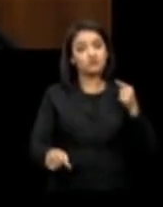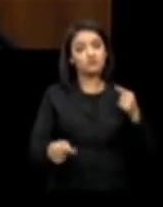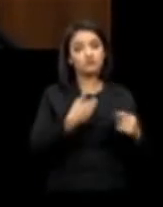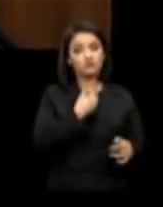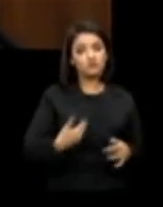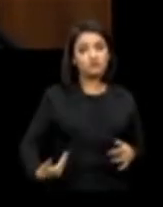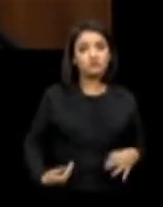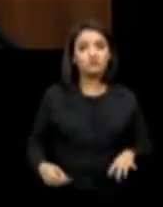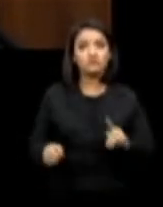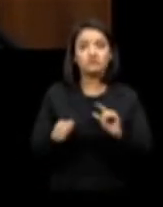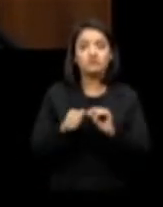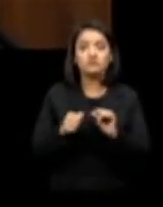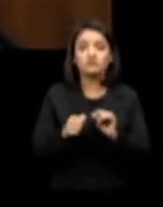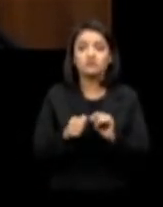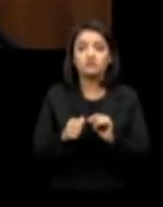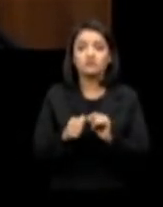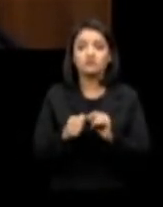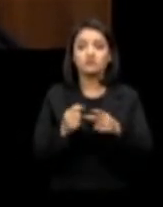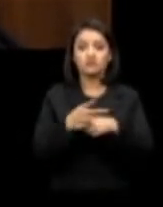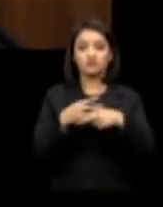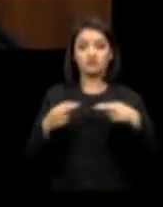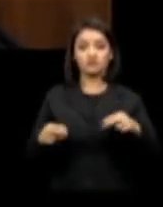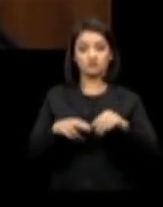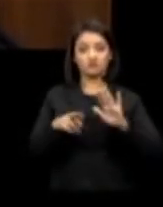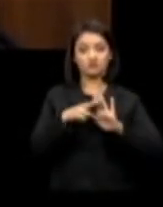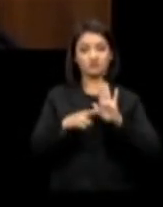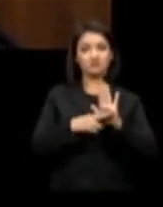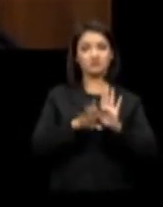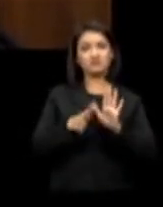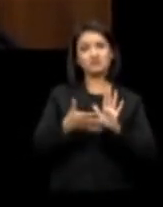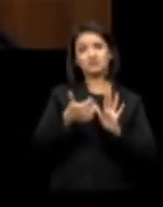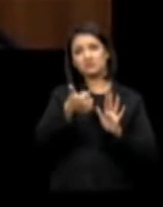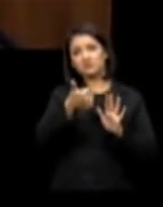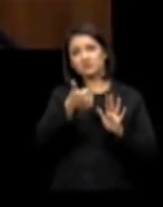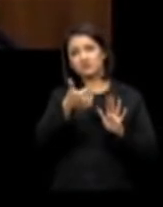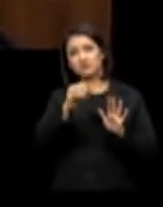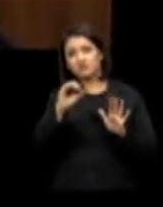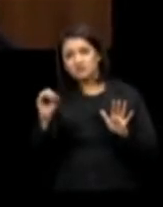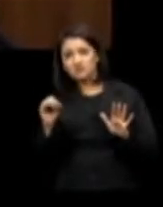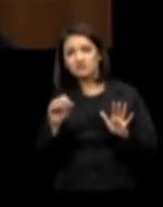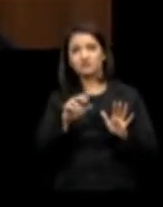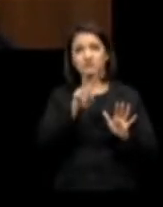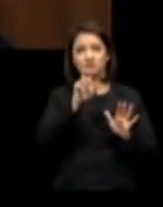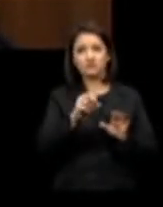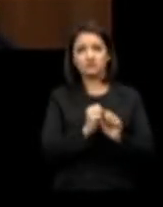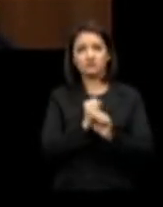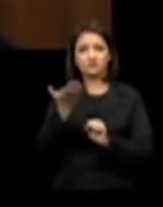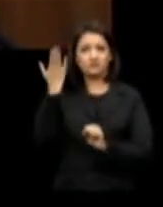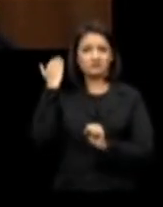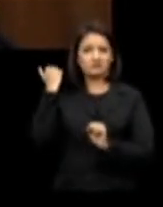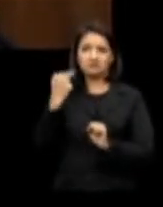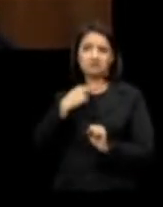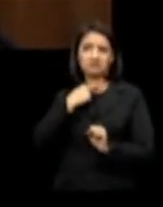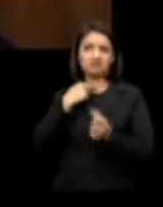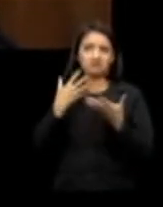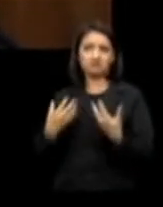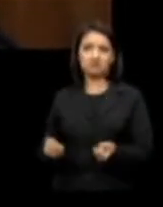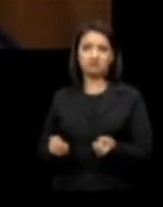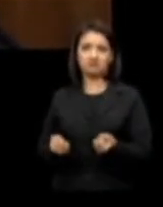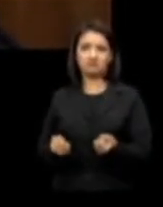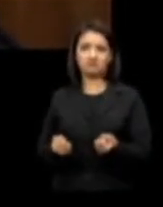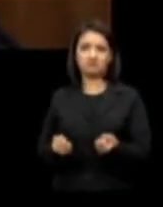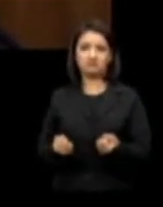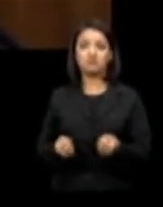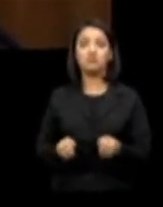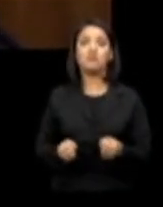século atrás, ou mesmo meio século atrás, provavelmente teriam sido rejeitadas como arbitrárias e opressivas.